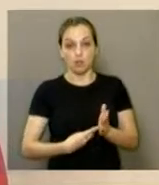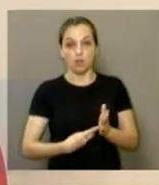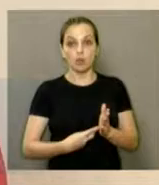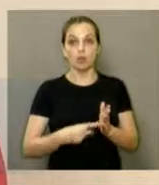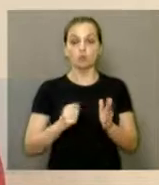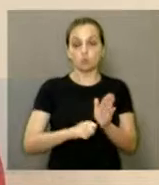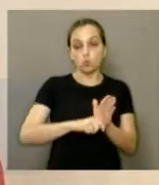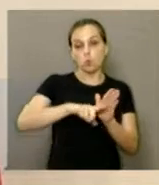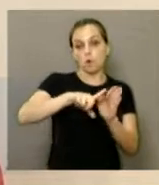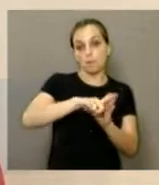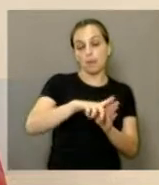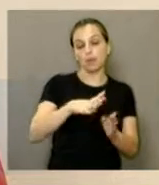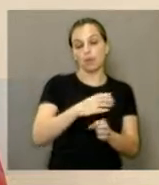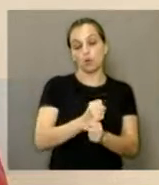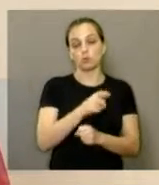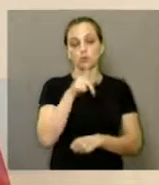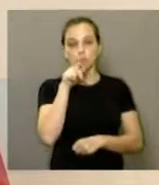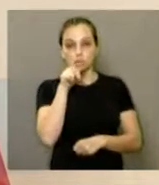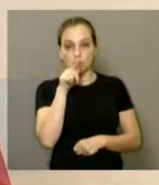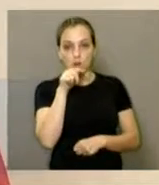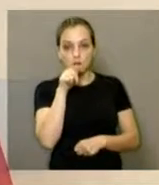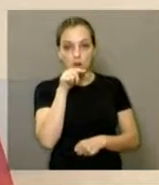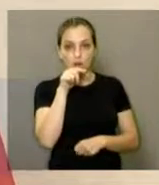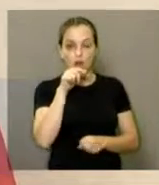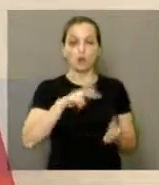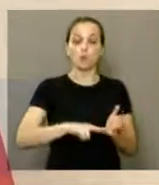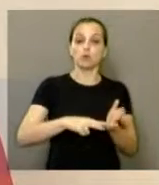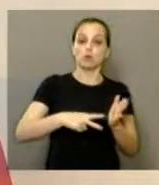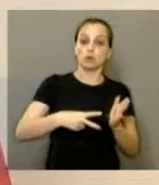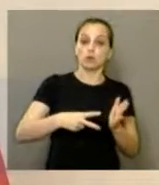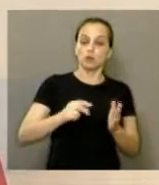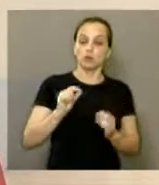do aumento da conta de água, ou seja,